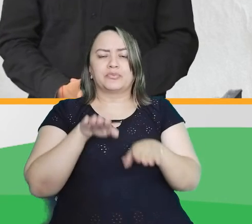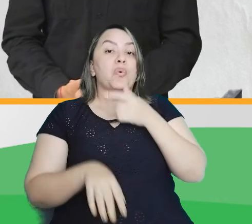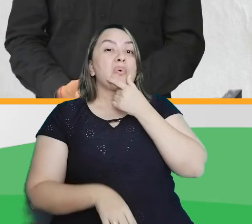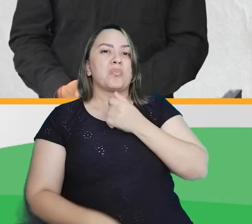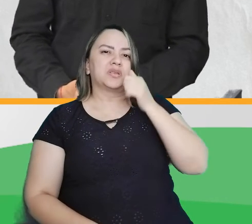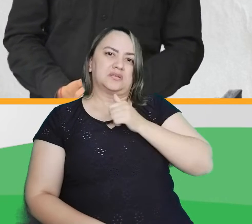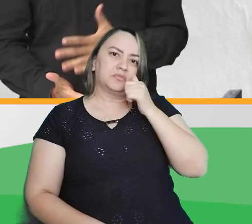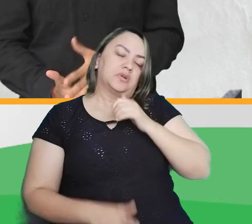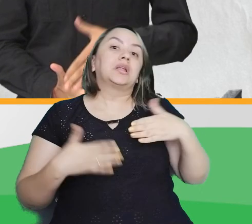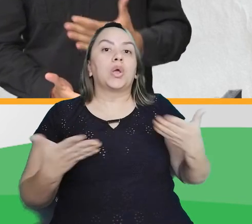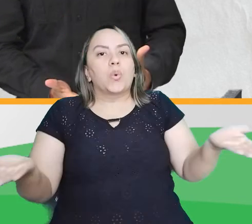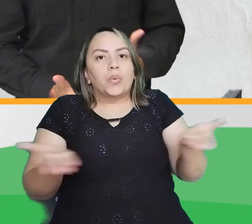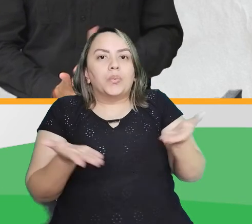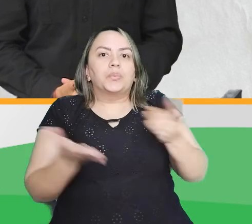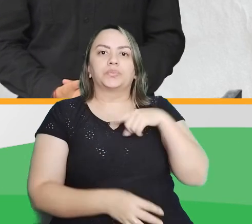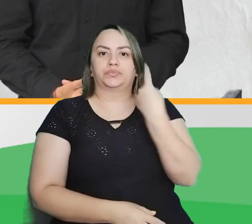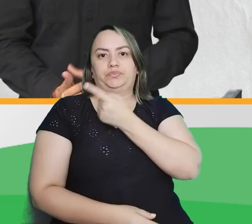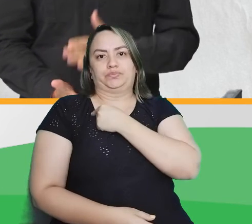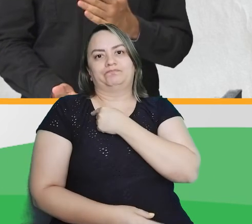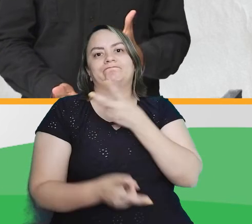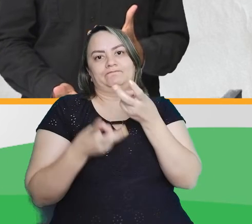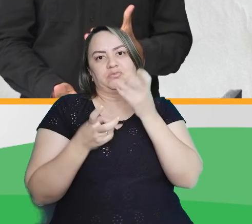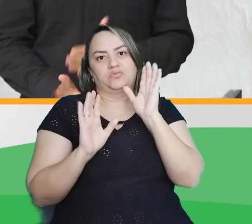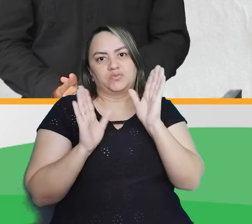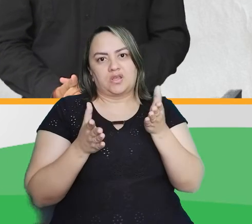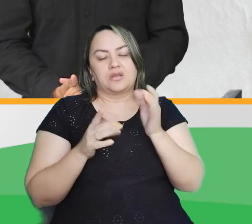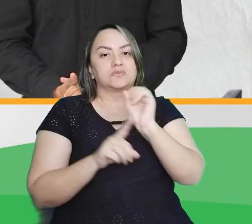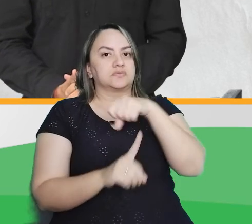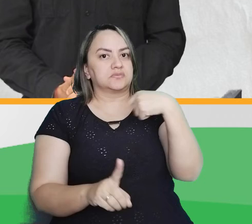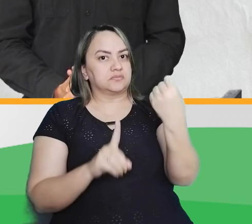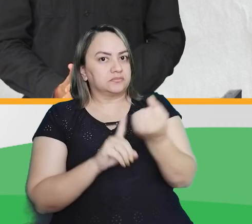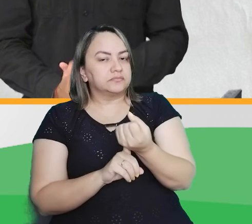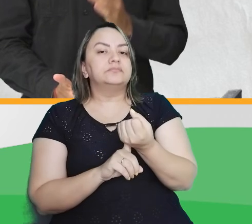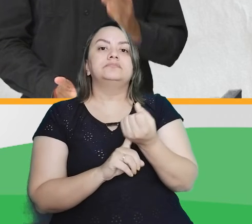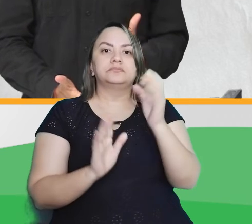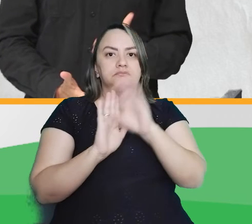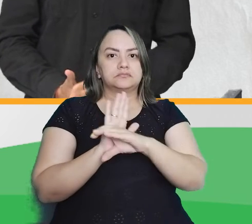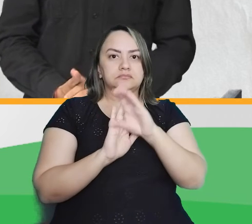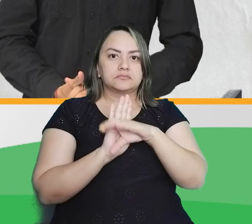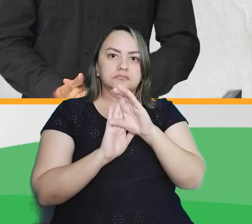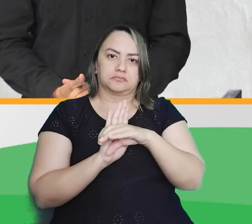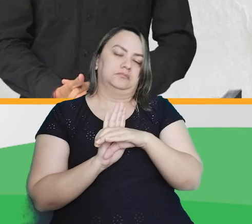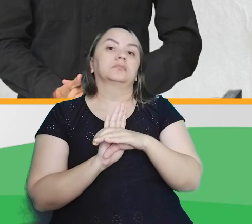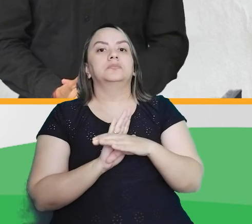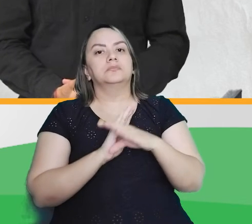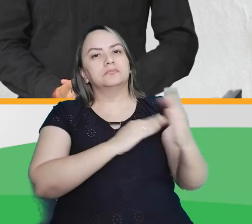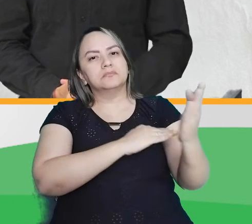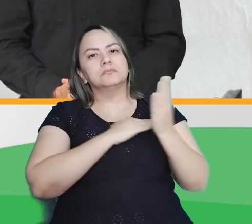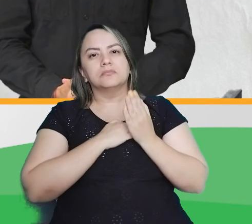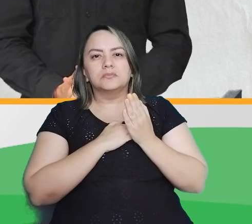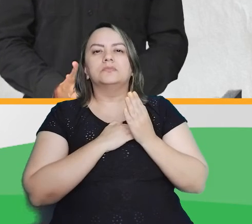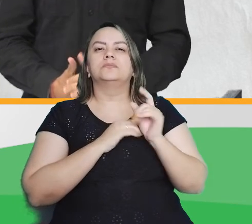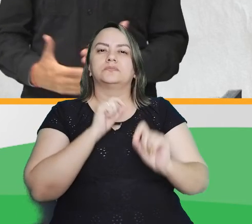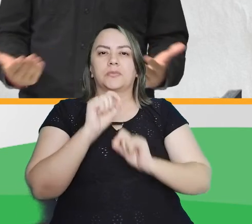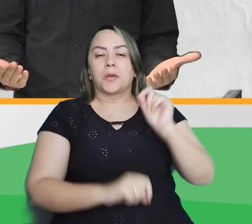sociologia e o conceito de sociedade patriarcal nos ajudam muito, porque nos ajudam principalmente a enxergar e